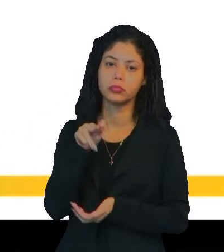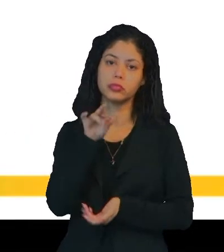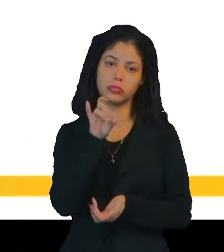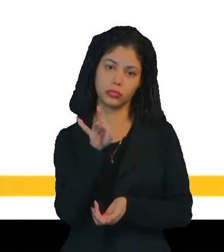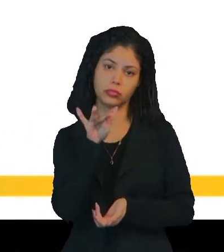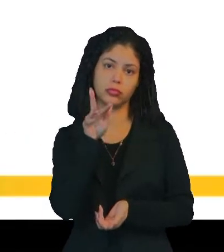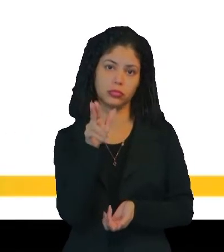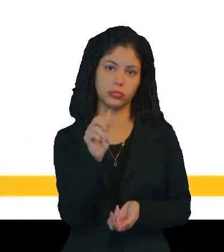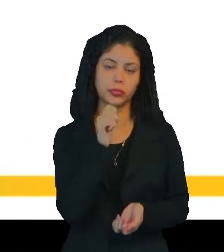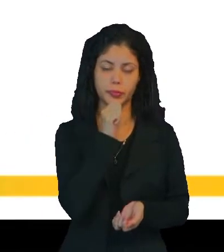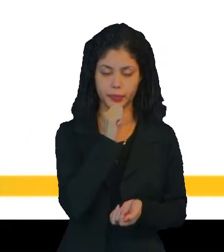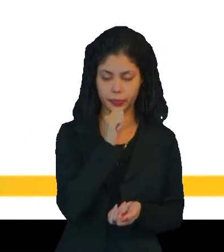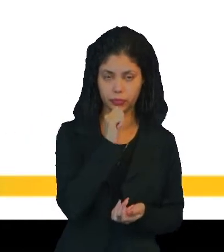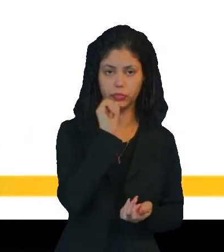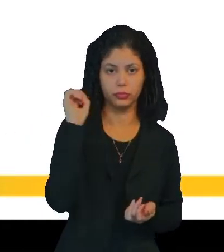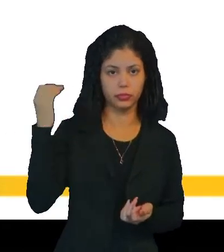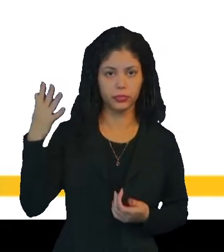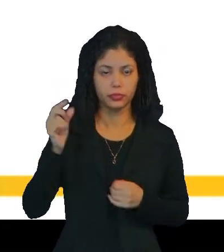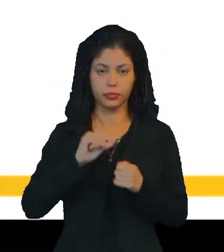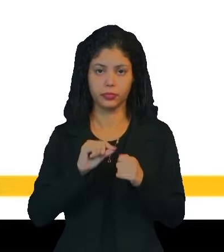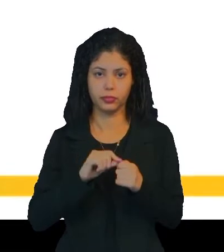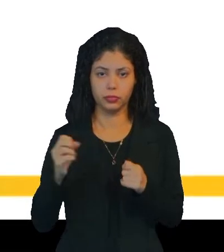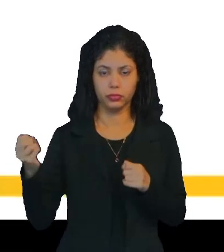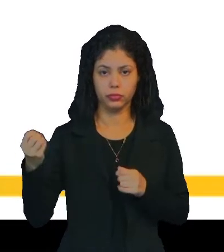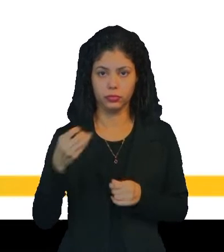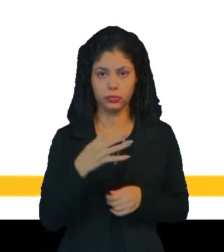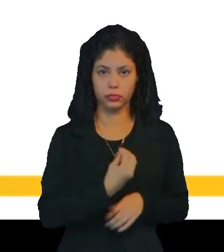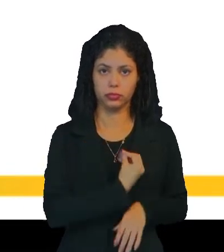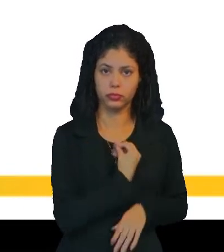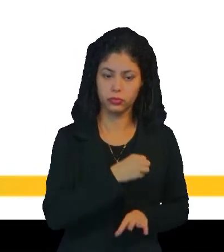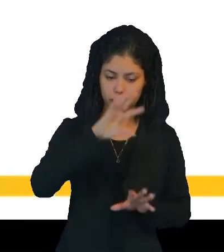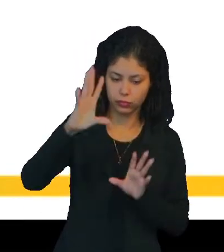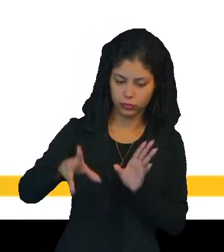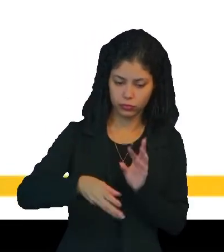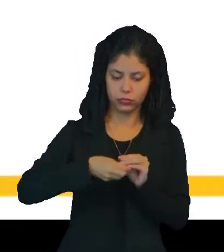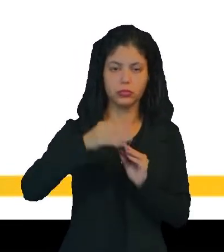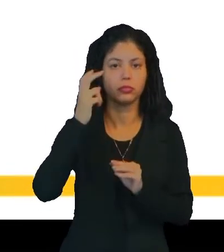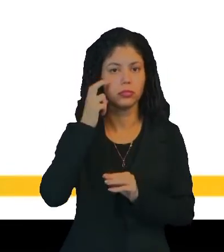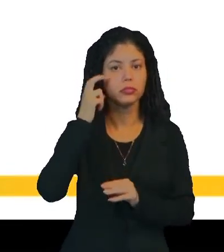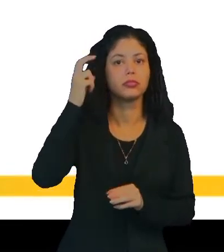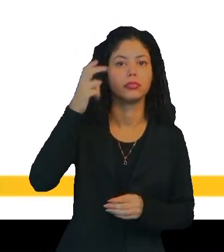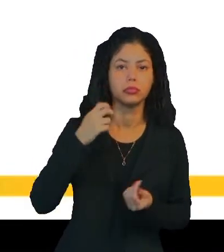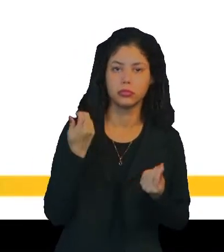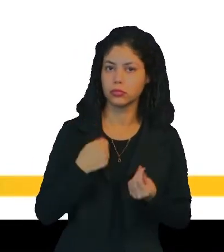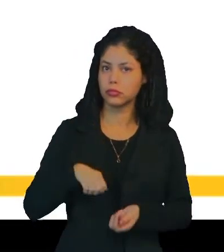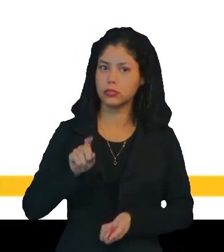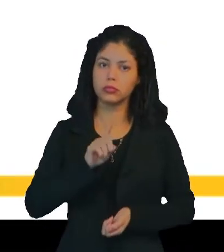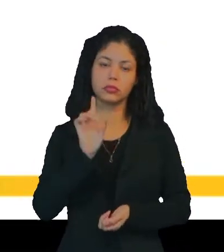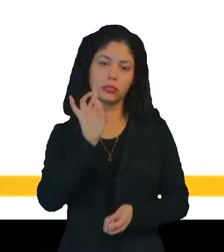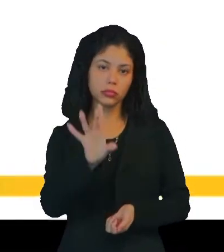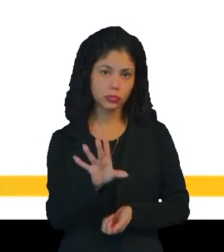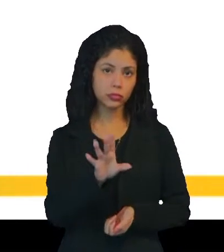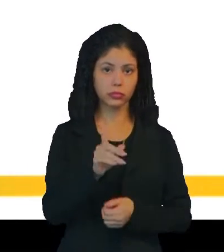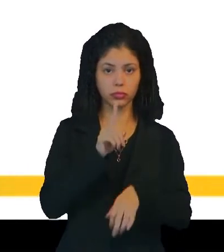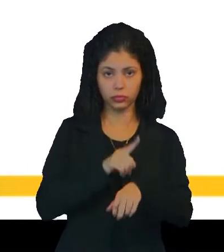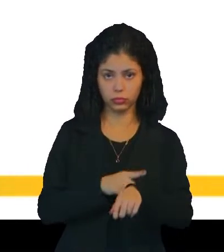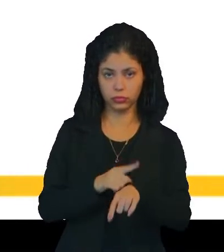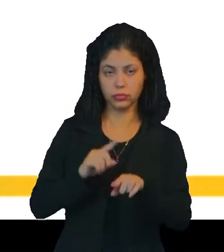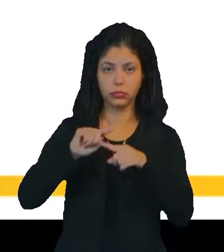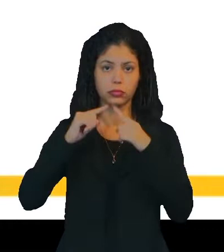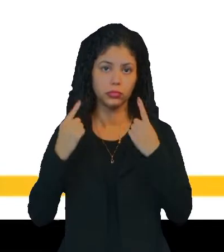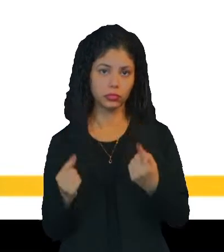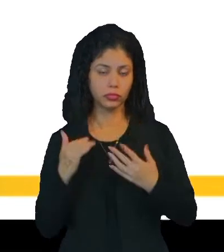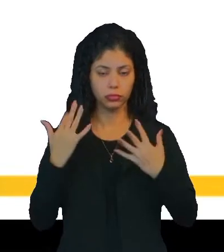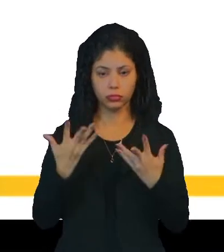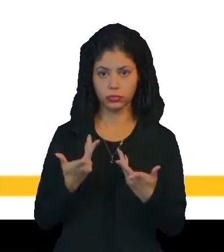unicelulares. Além disso, para que formas de vida se tornem complexas e inteligentes, não é necessário somente tempo, mas